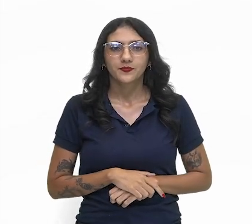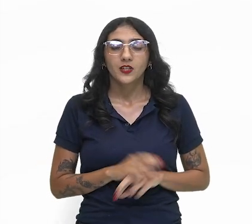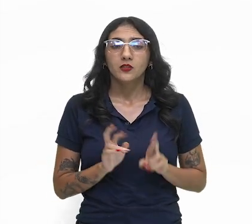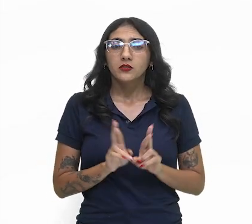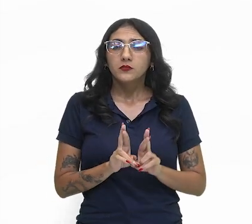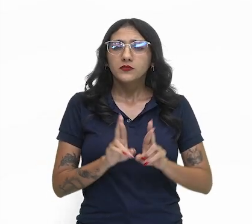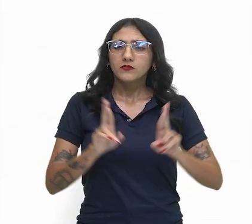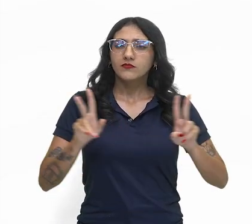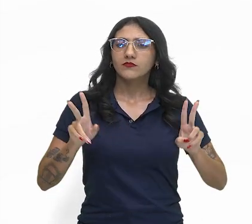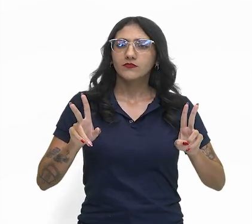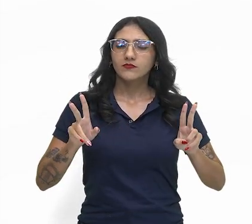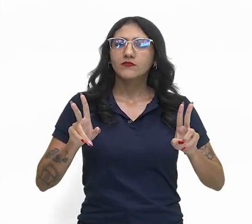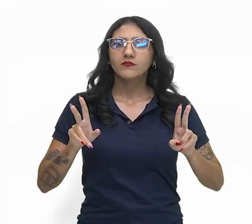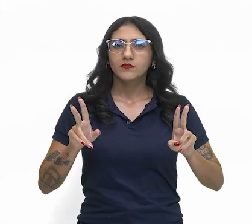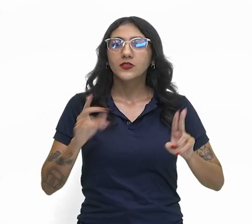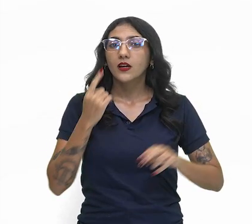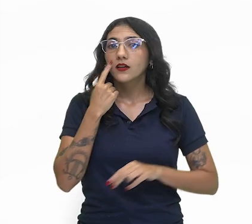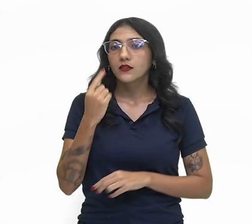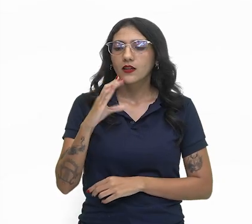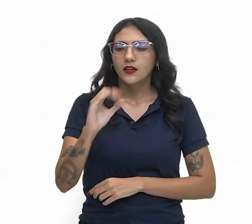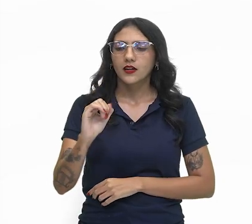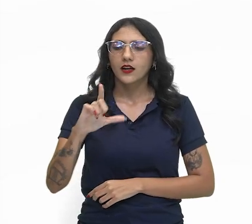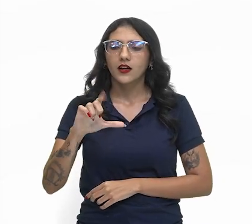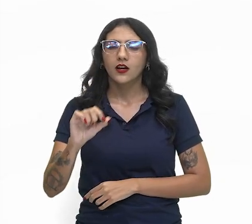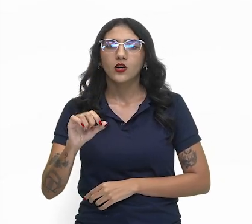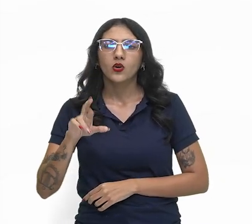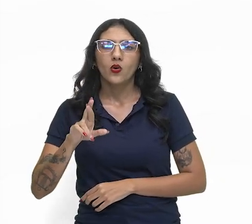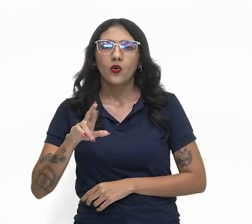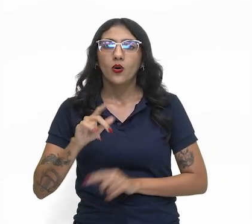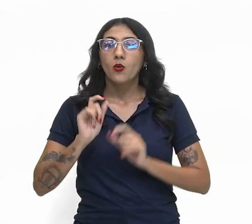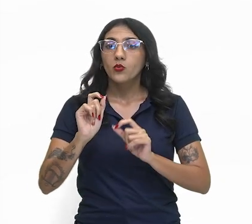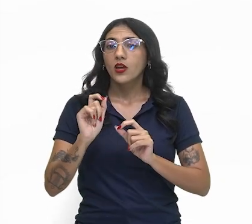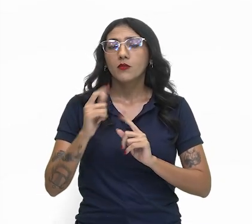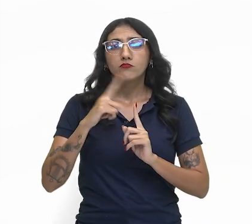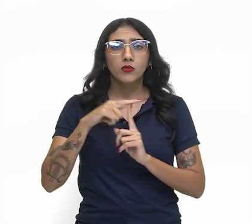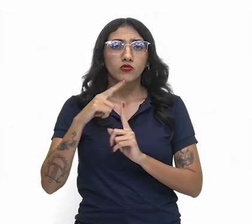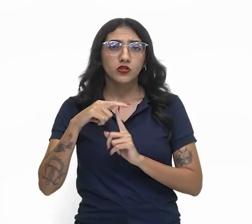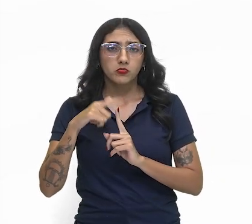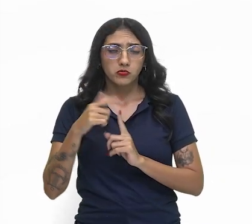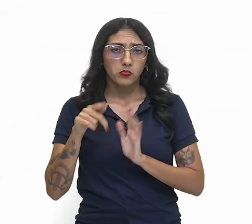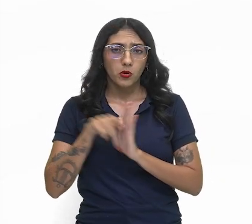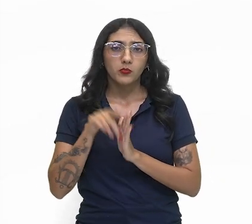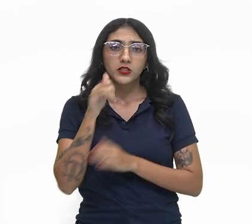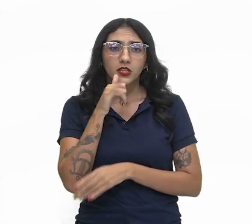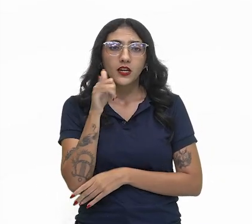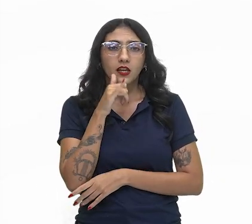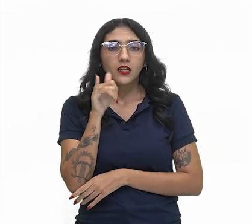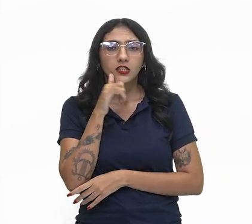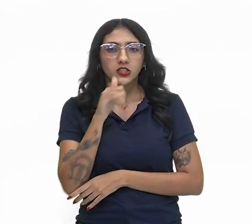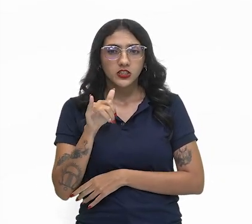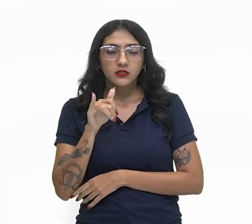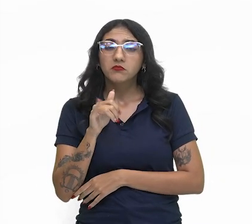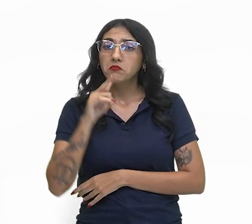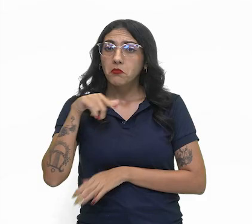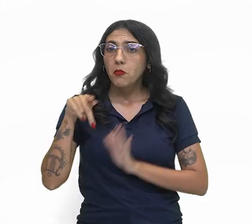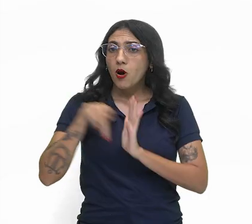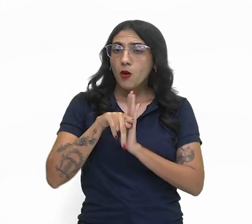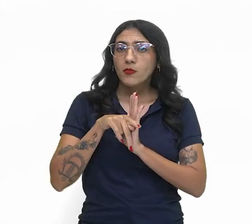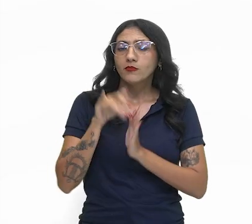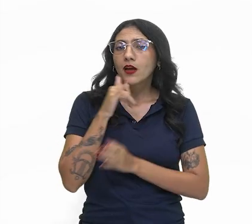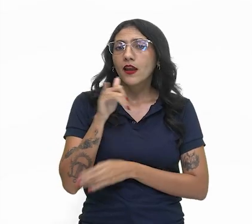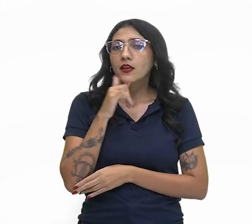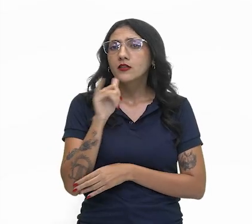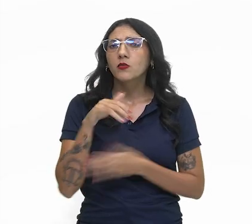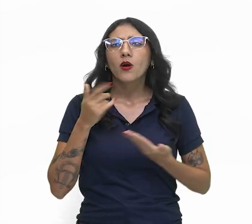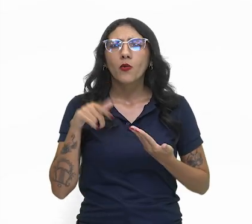conceito de temperatura, porque calor é considerado como uma energia. Calor, na verdade, é energia. Que